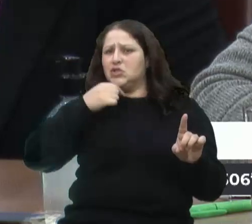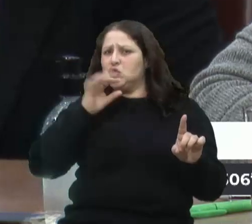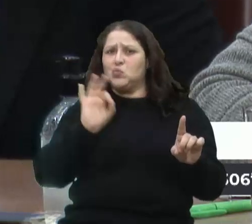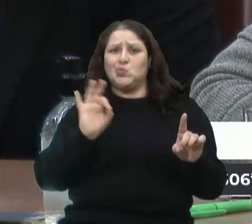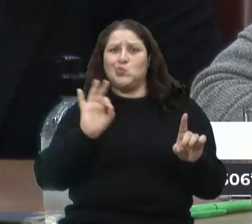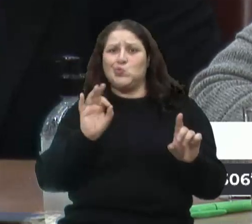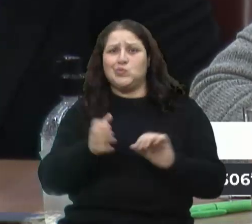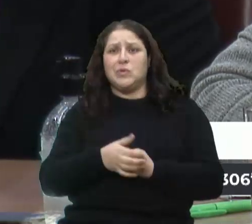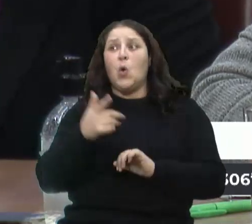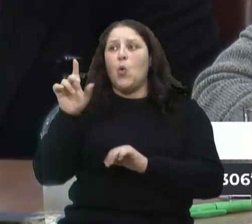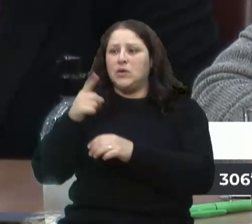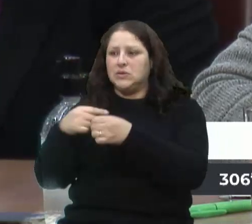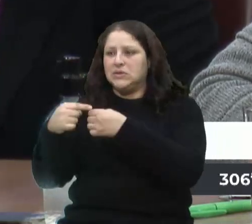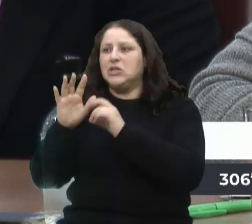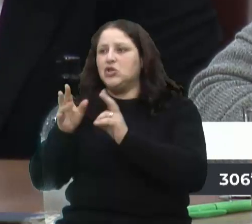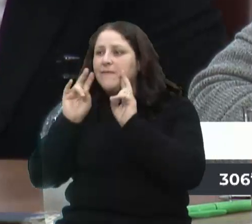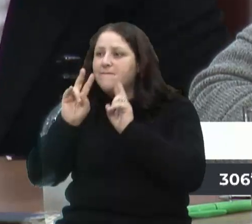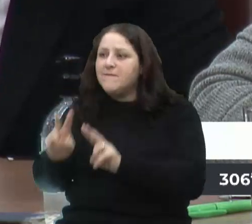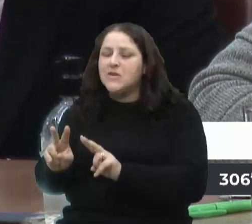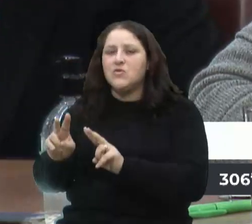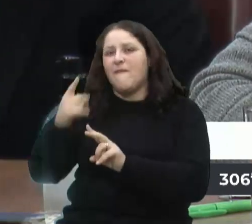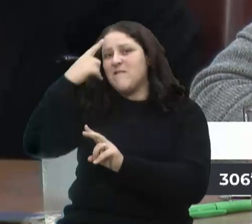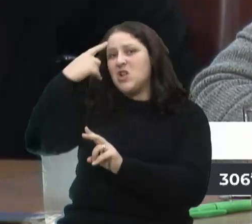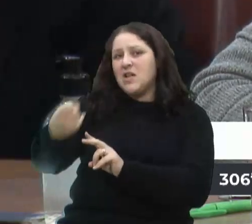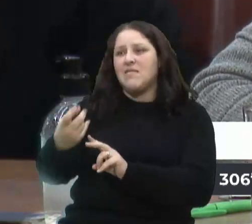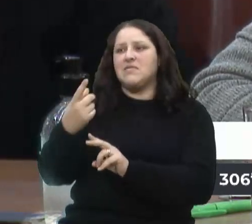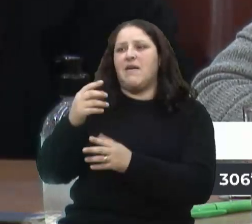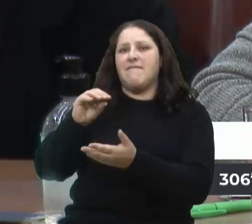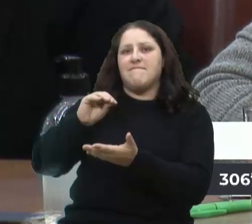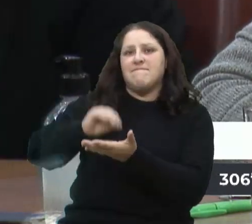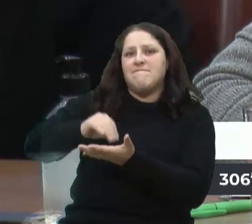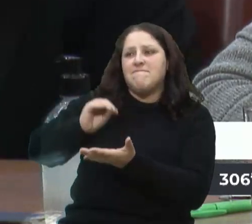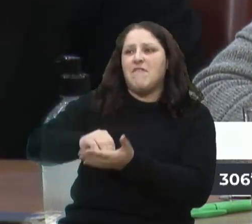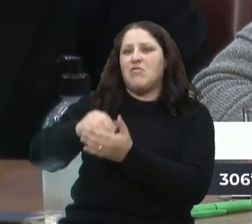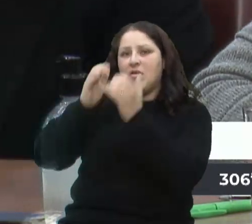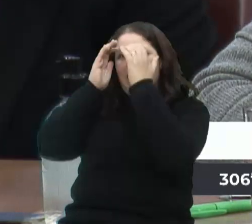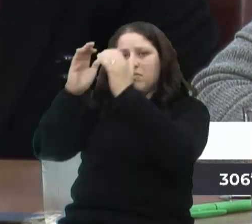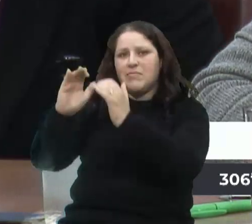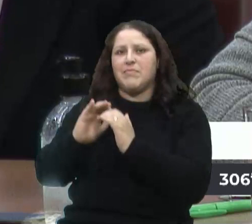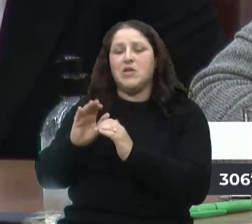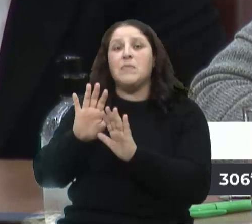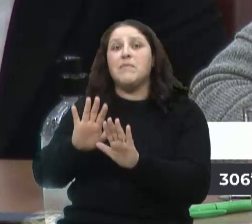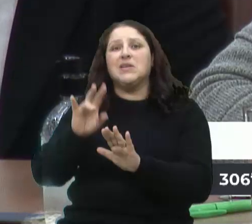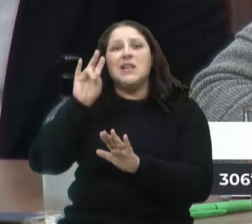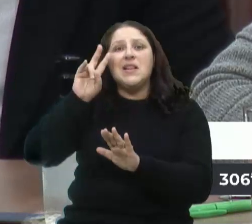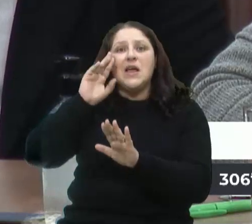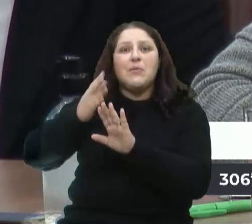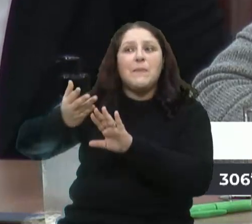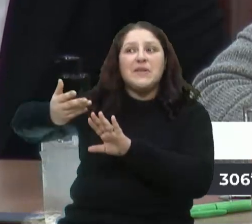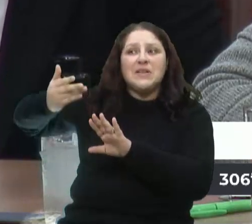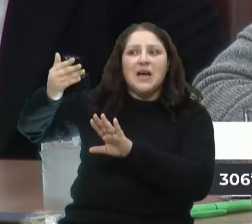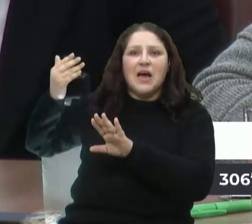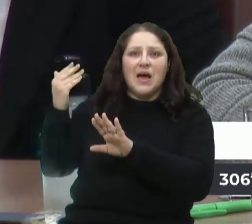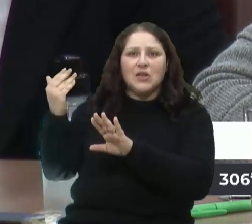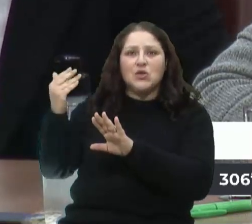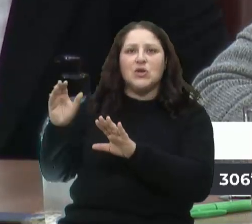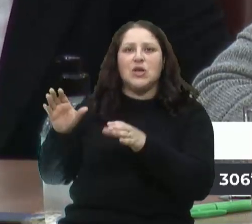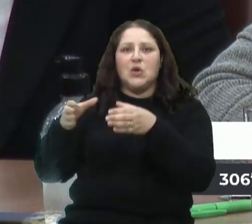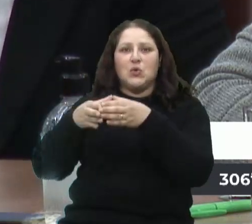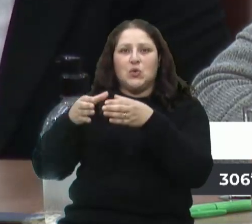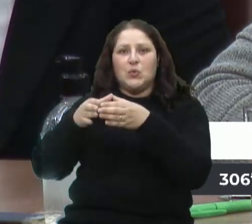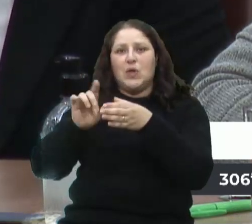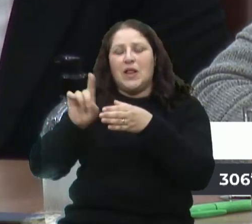né? A gente vinha em outras cidades, violência, intolerância. Mas eu lembro que num passado recente, né, o Reino dos Orixás, lá no